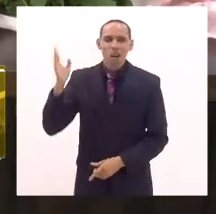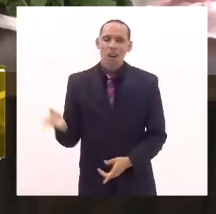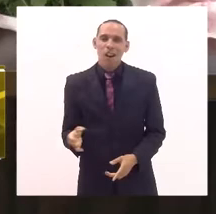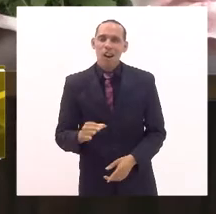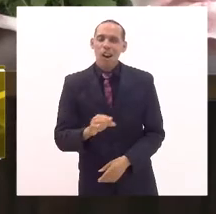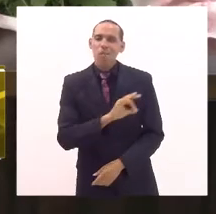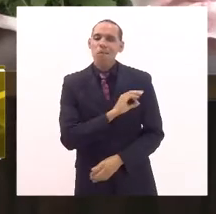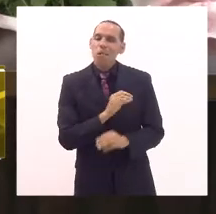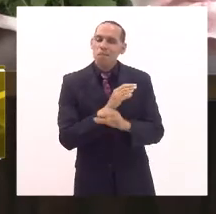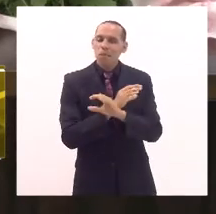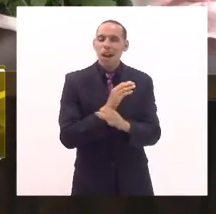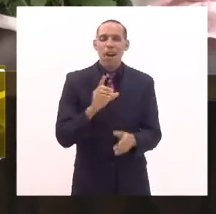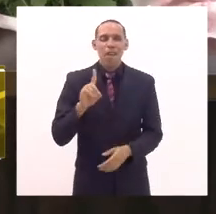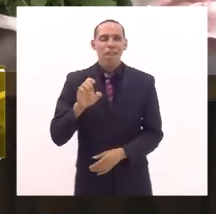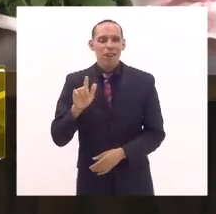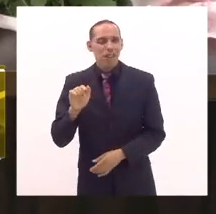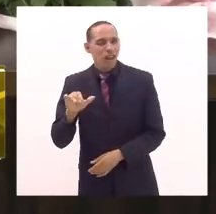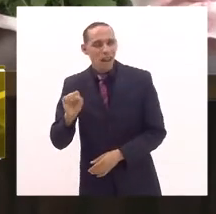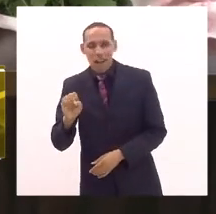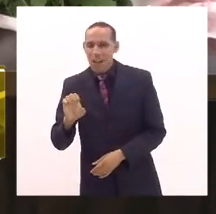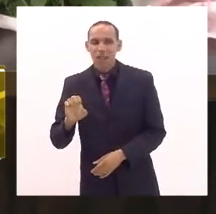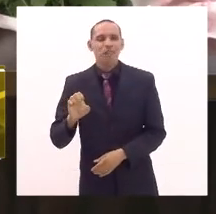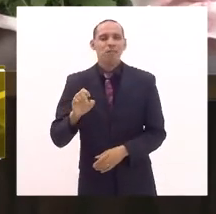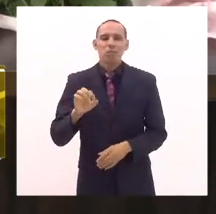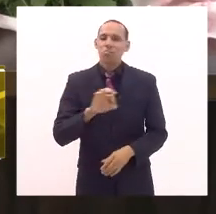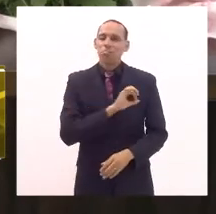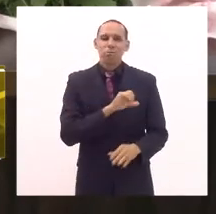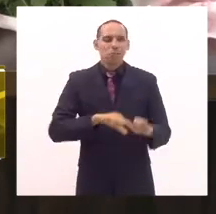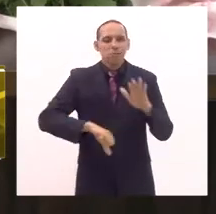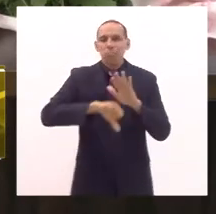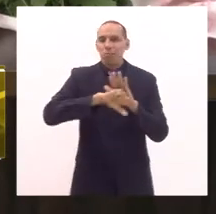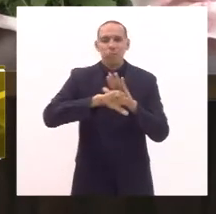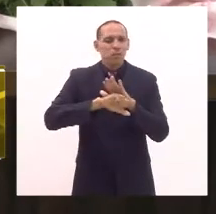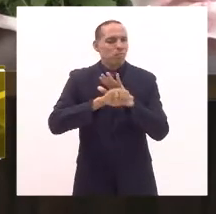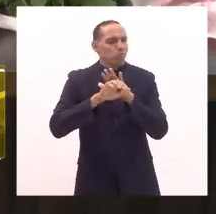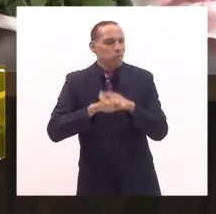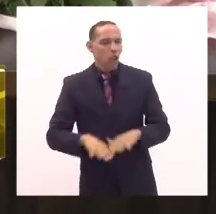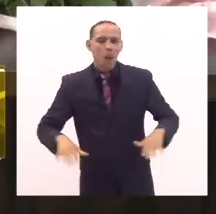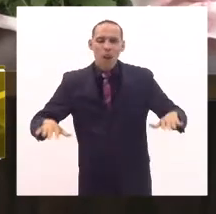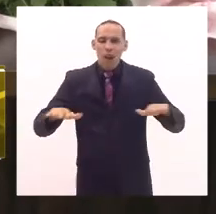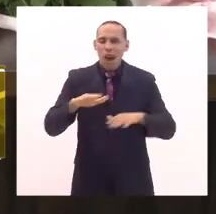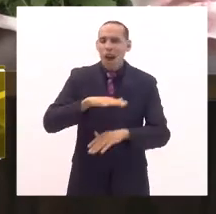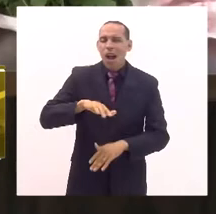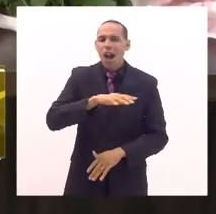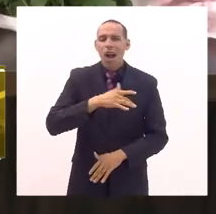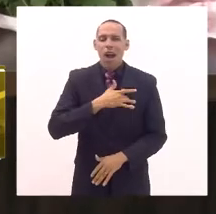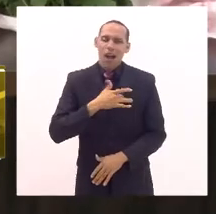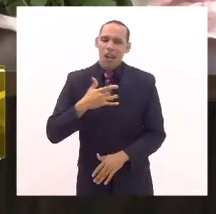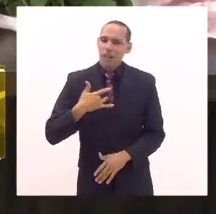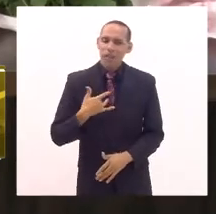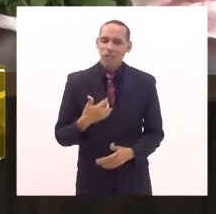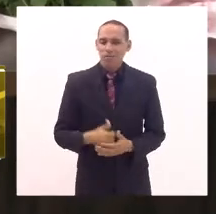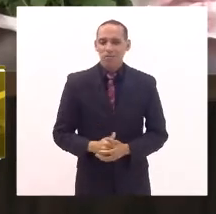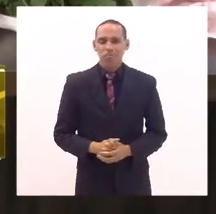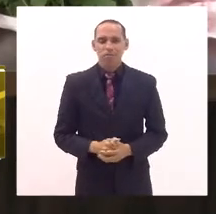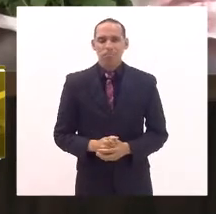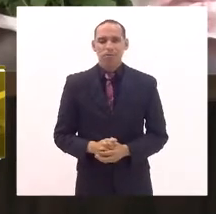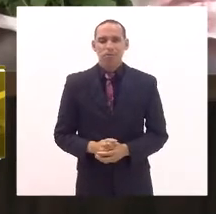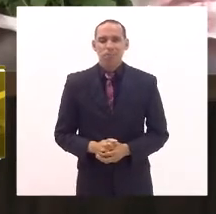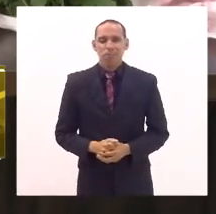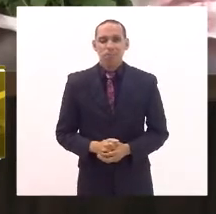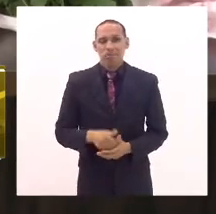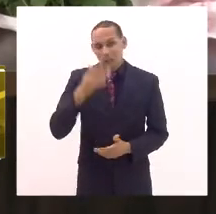policial civil, DEGAS, policial penal, todos, seja da área de saúde, ou pessoas